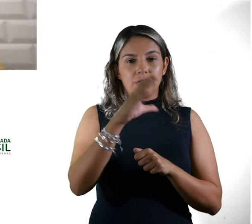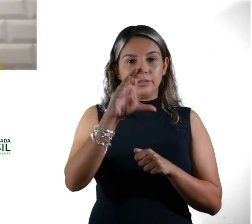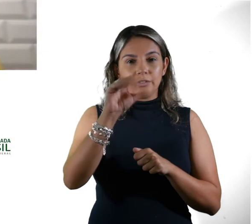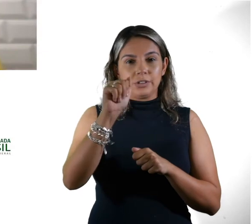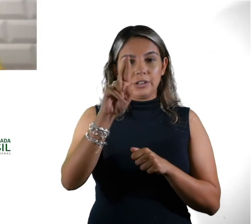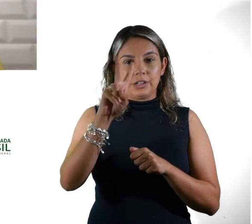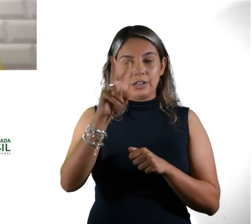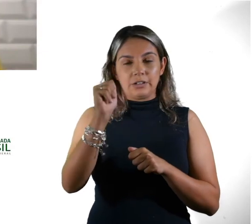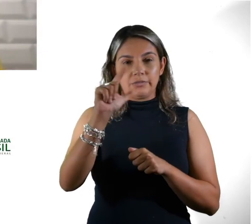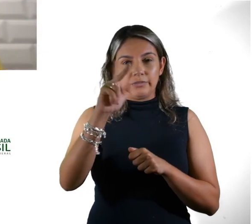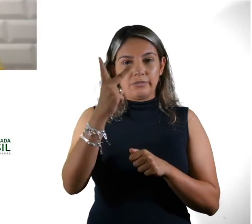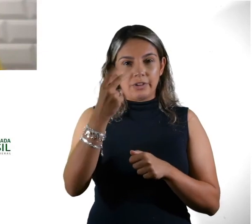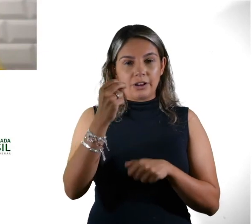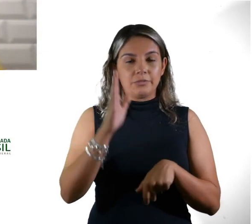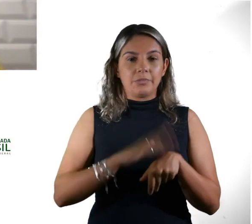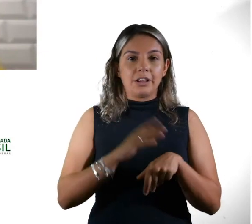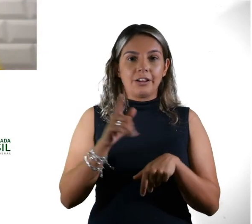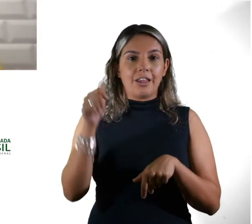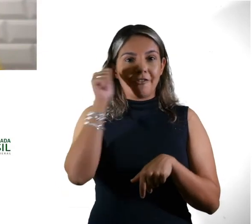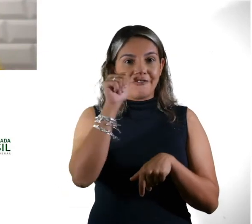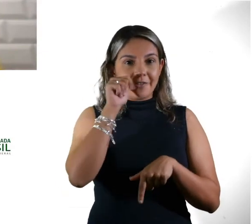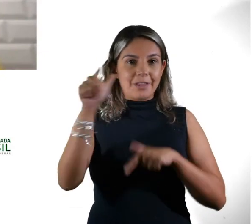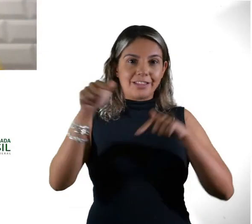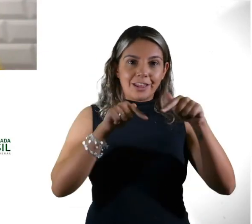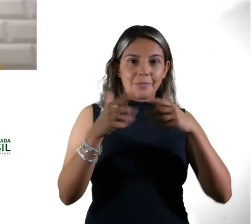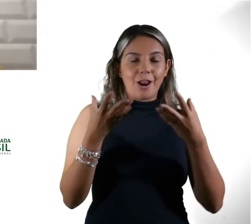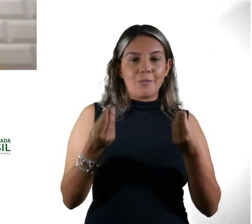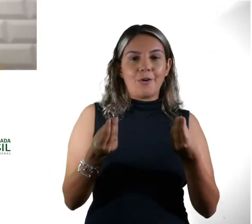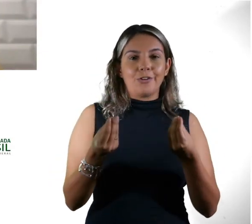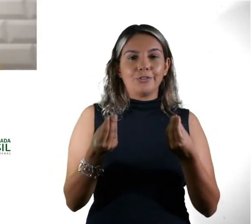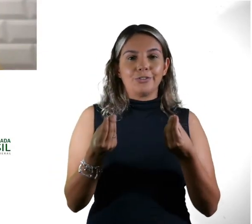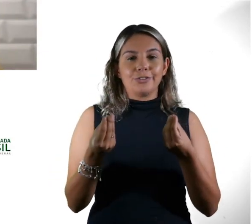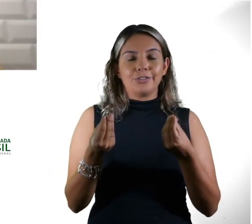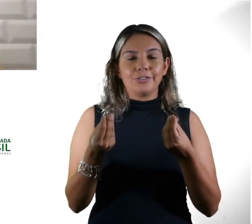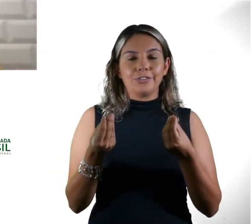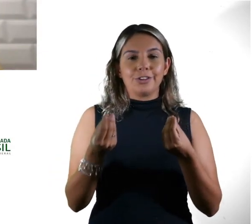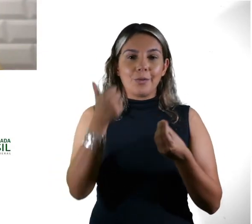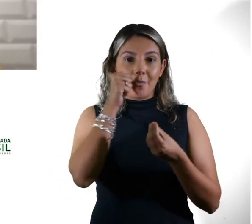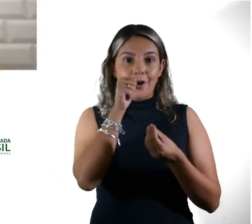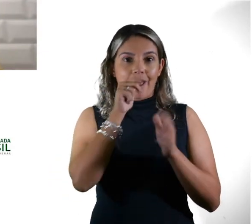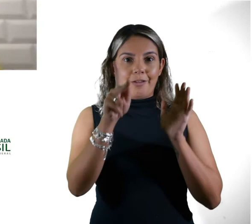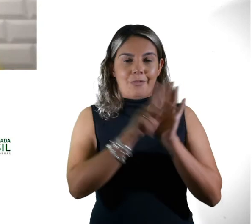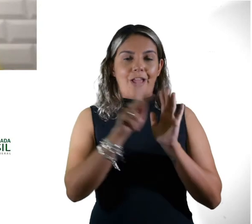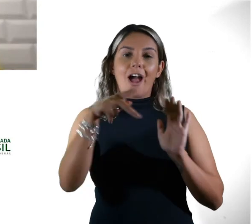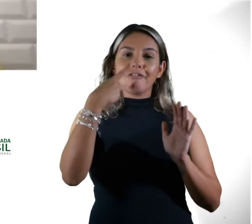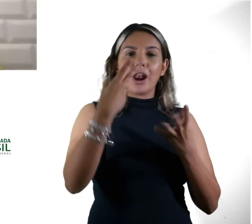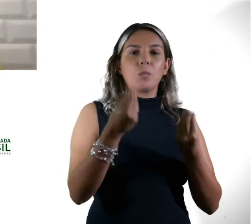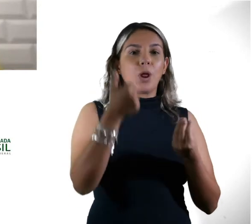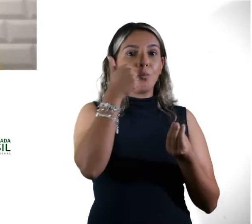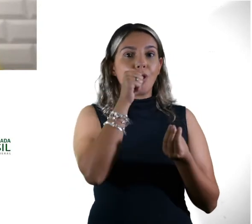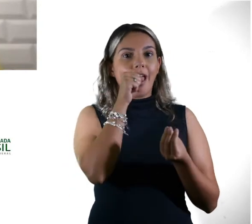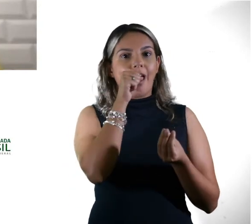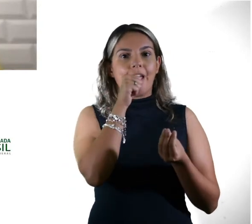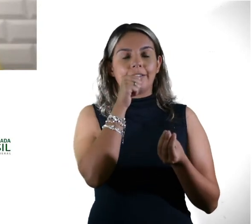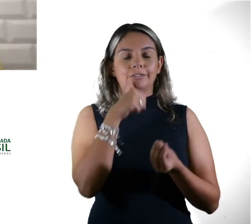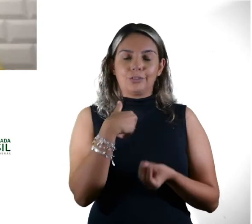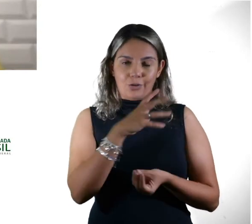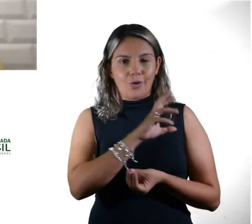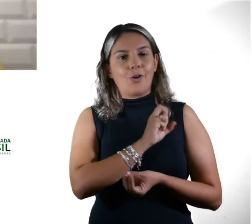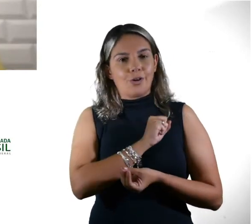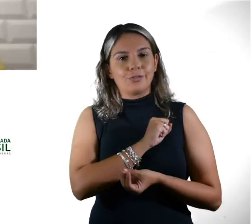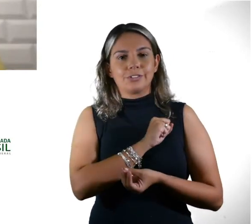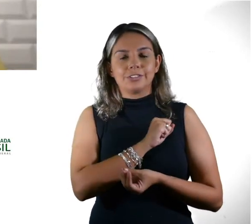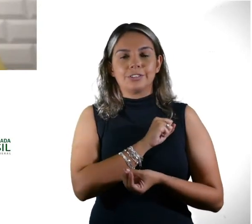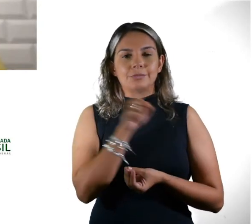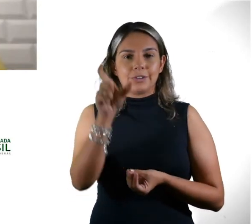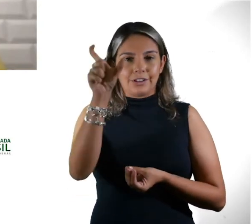mas faz isso de uma perspectiva mais feminina. Ela trabalha muito sobre a condição da mulher, não é? E eu gosto da